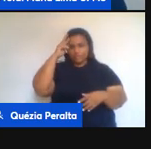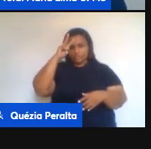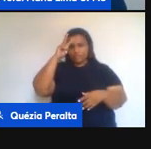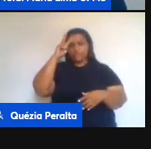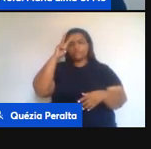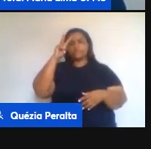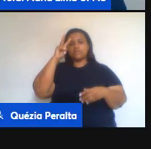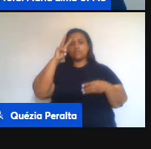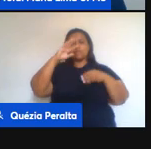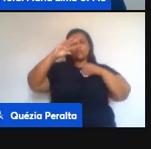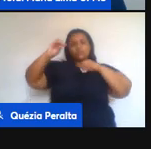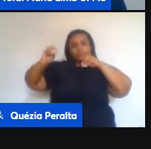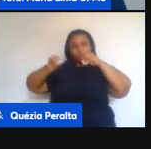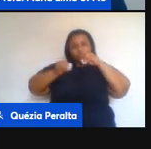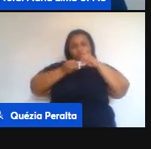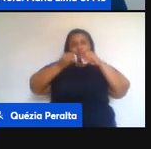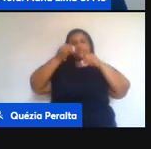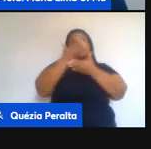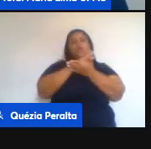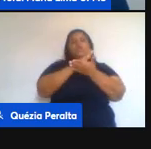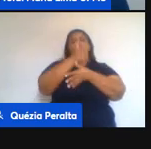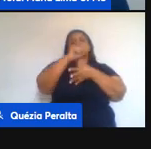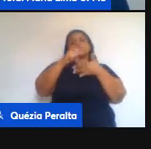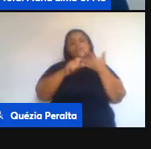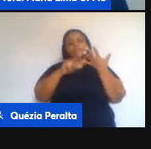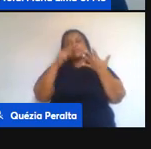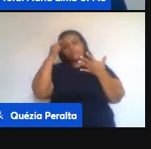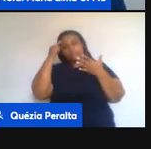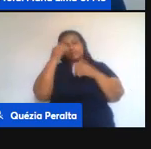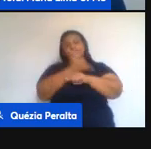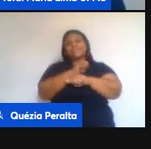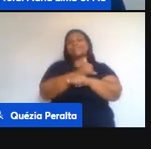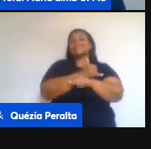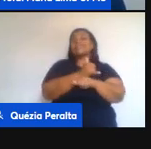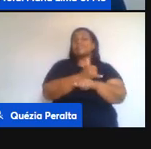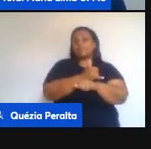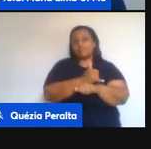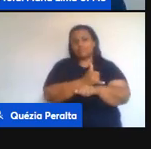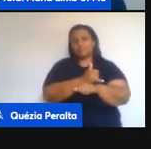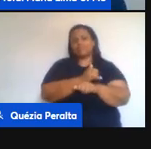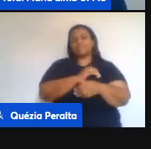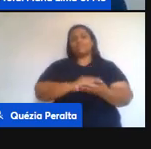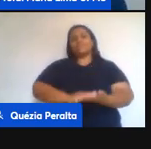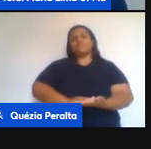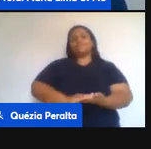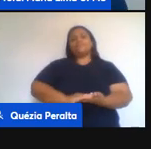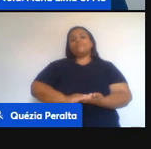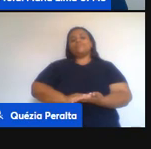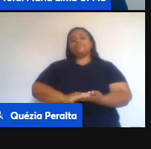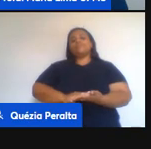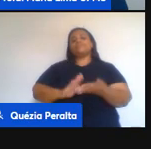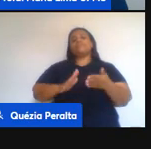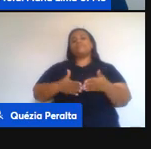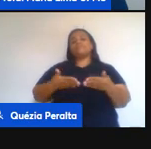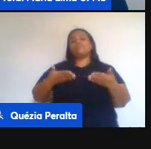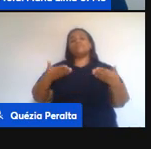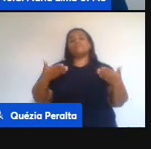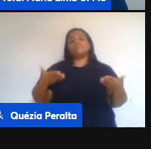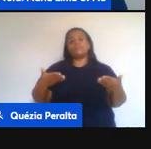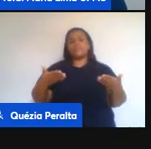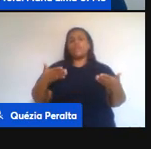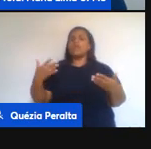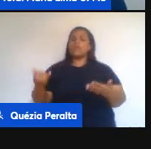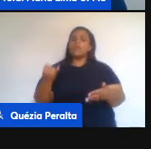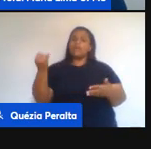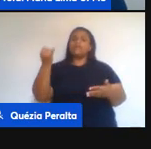dar alguns elementos para a gente pensar saídas disso. Então, é muito importante